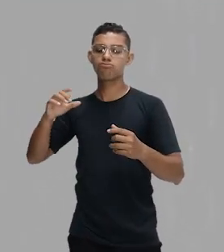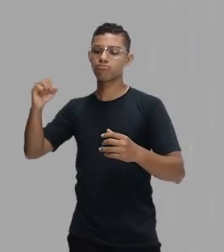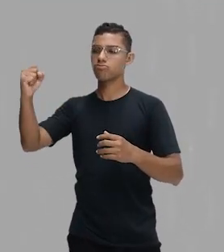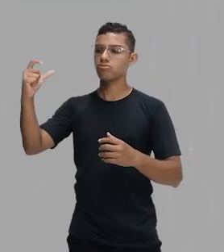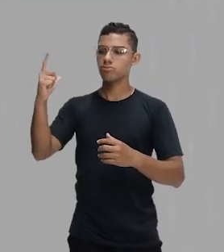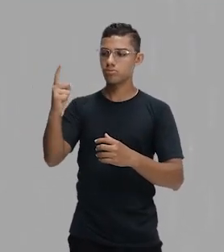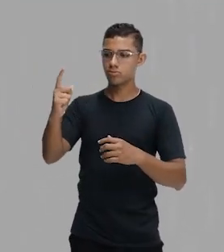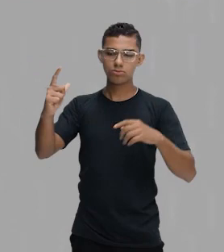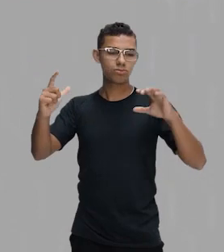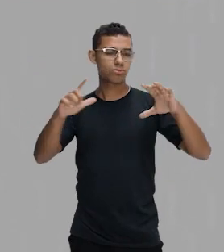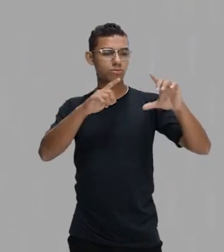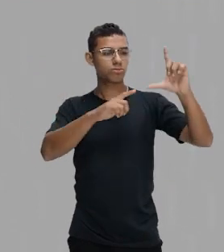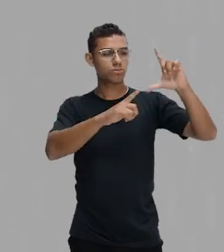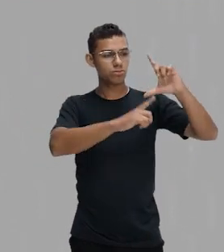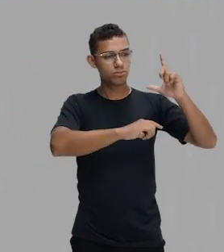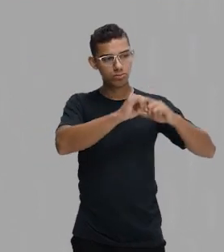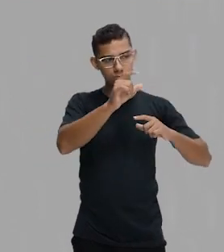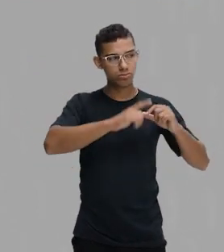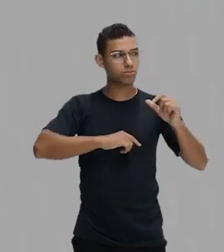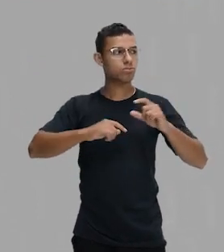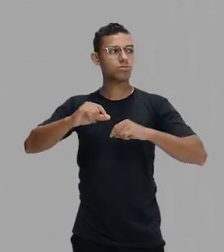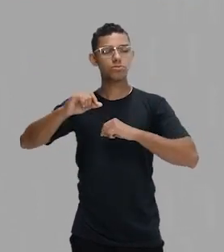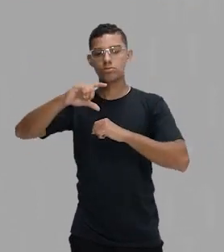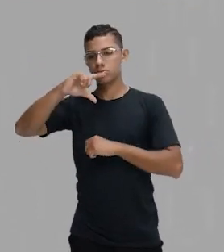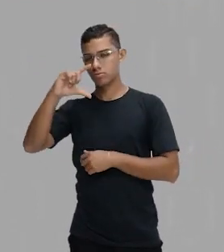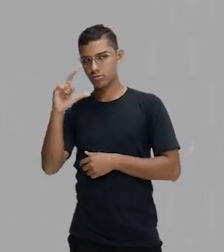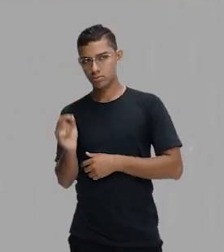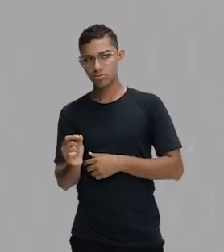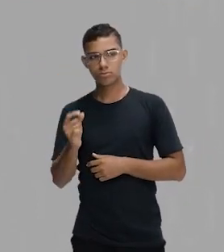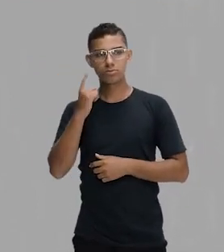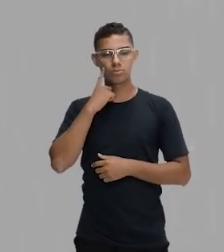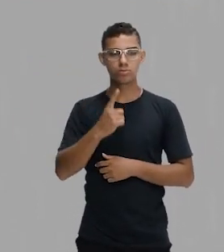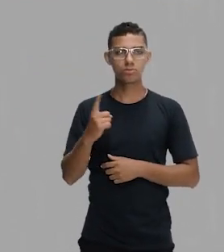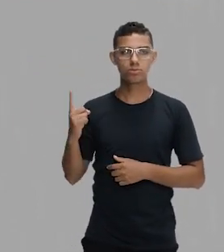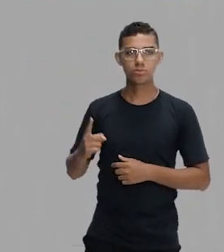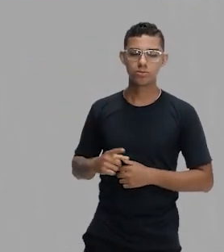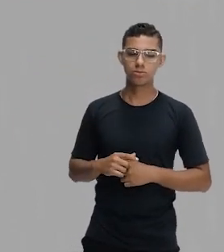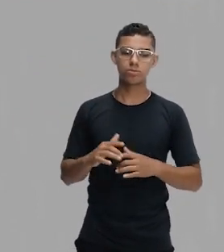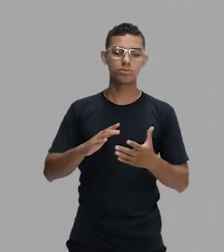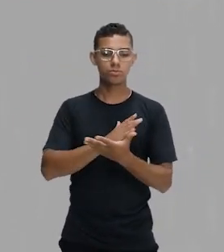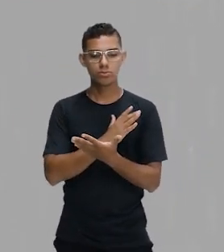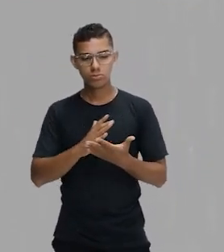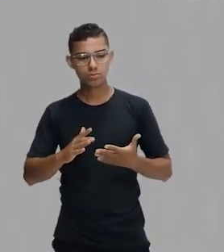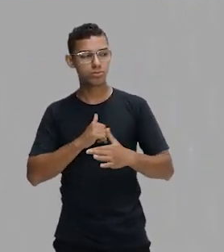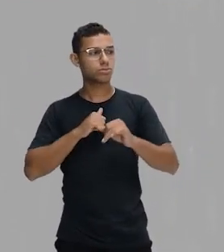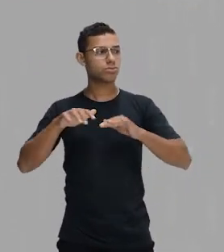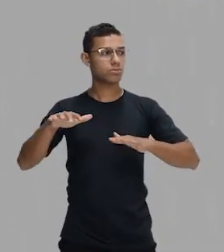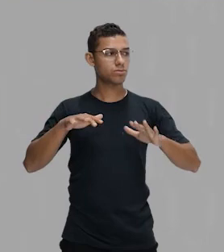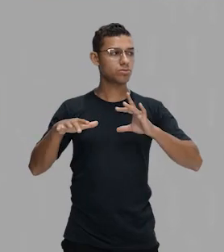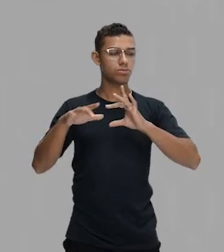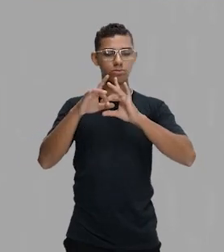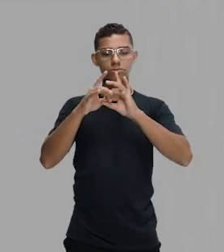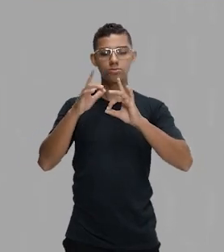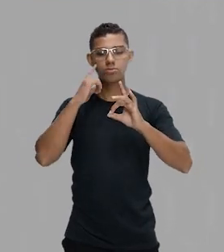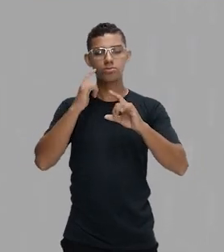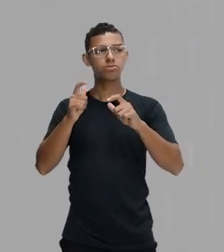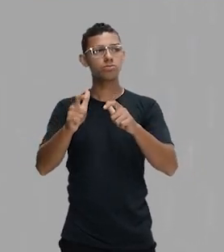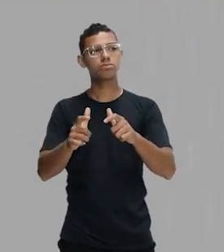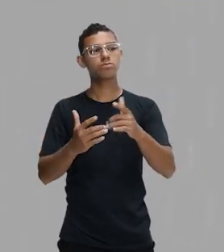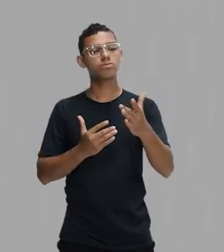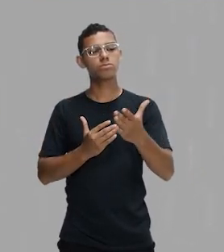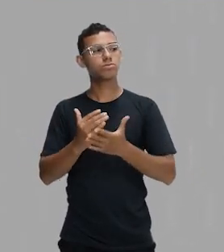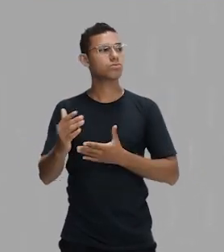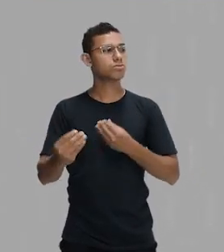torno da Terra, né? E alguns fazendo lá os movimentos de epiciclo, ok? Então, aonde foi que ele